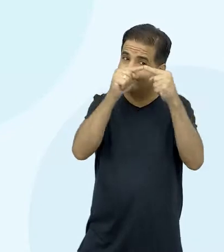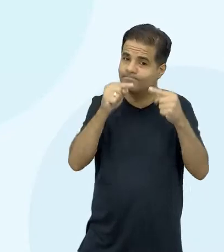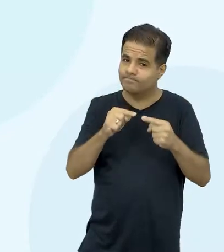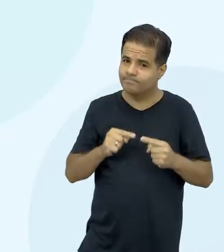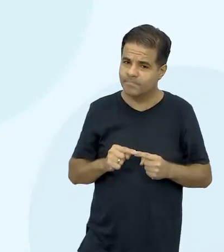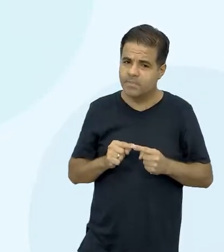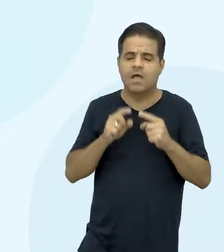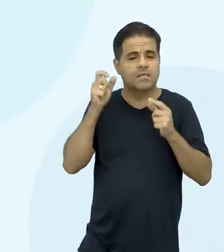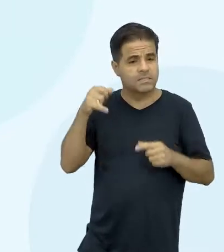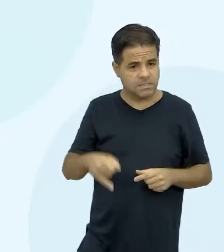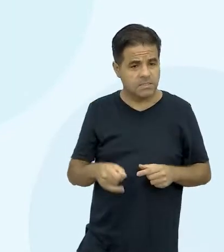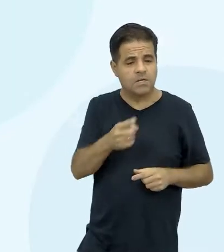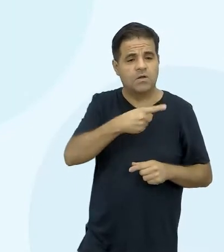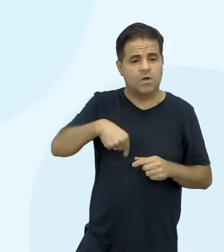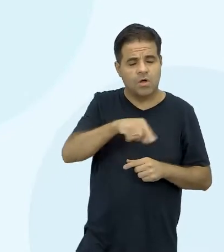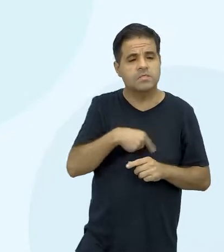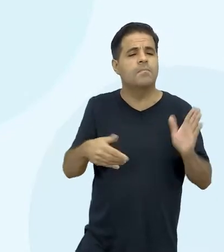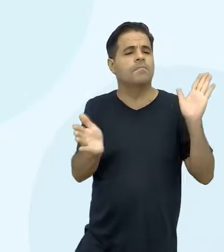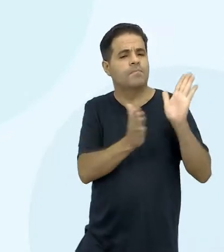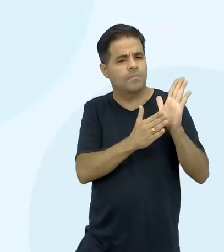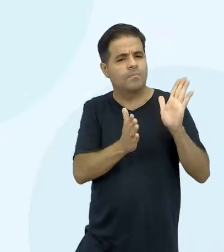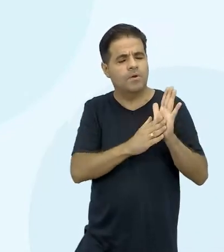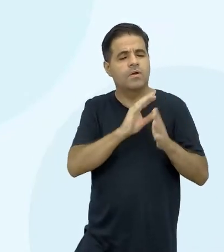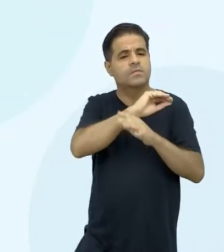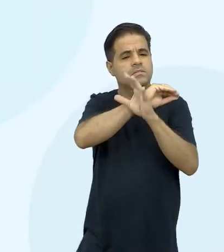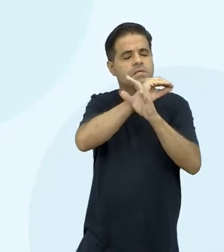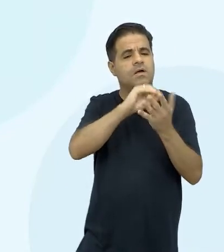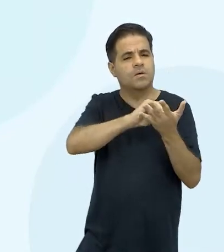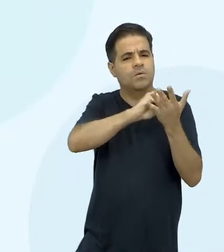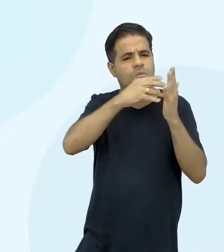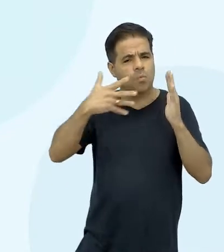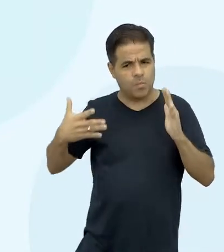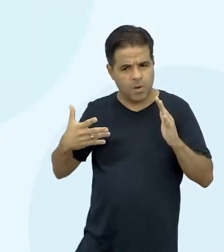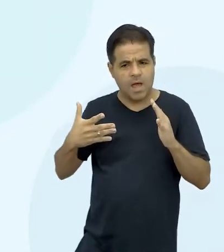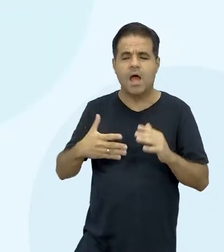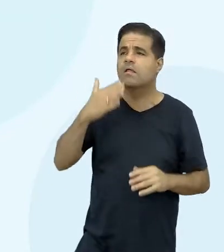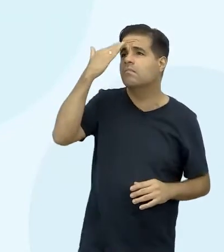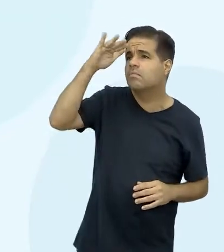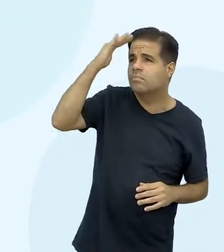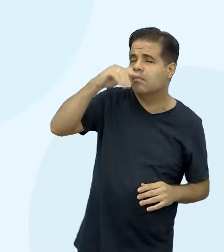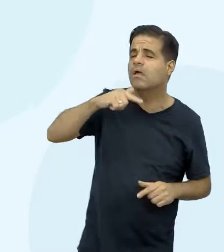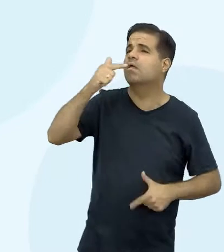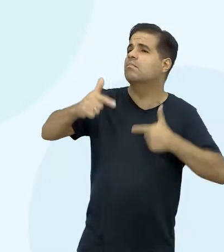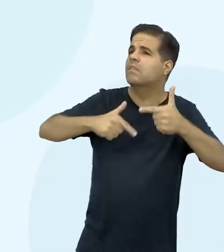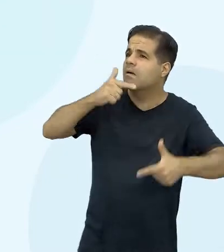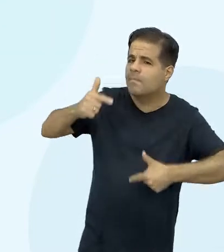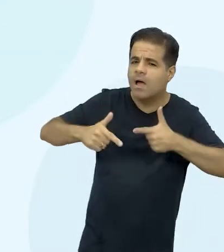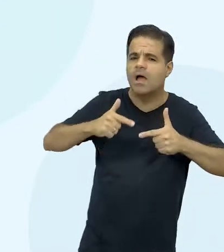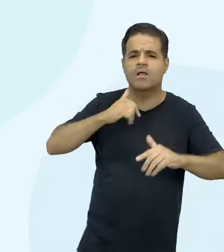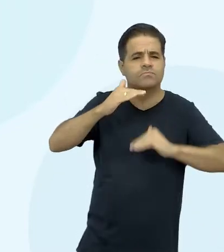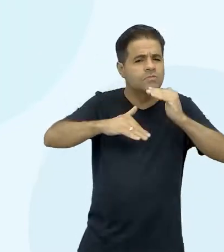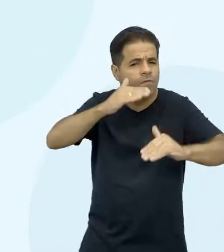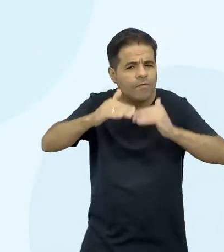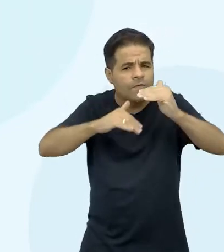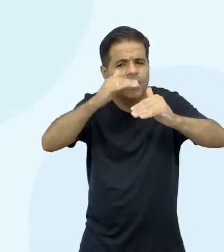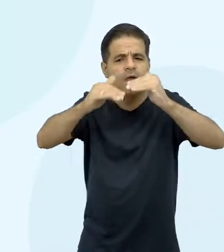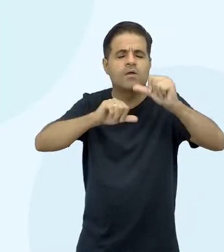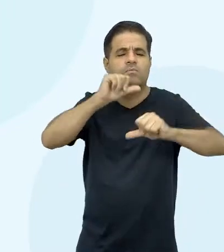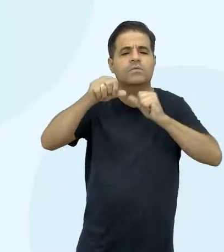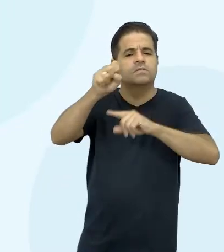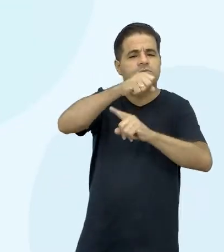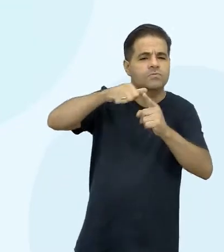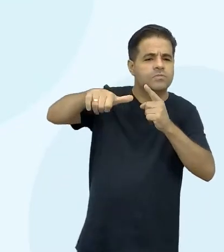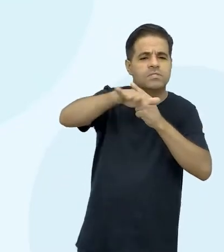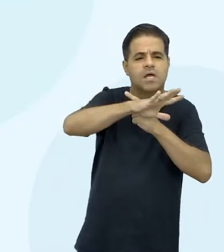com a nossa proposta curricular. Então, entendendo, trabalhando, desenvolvendo mudanças